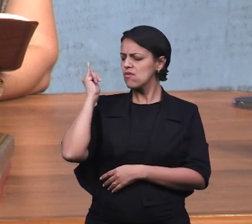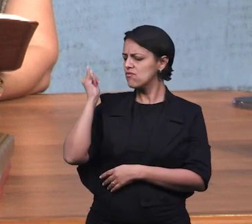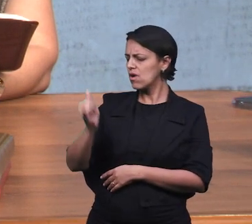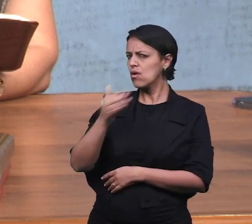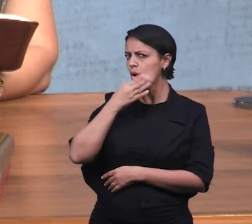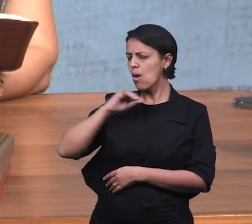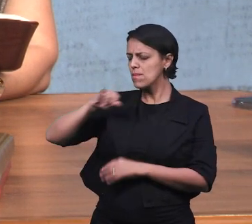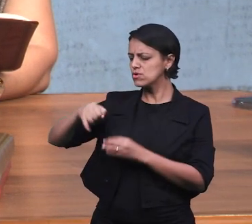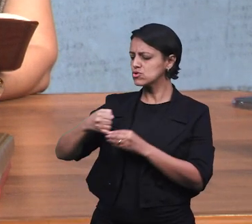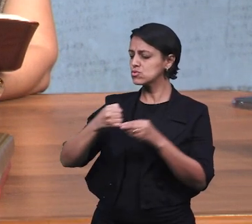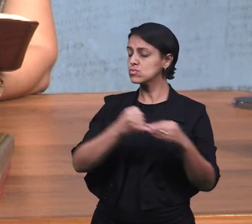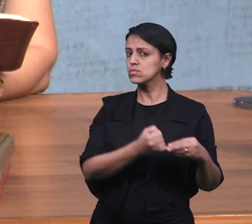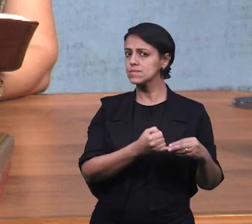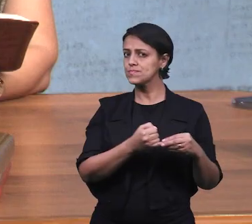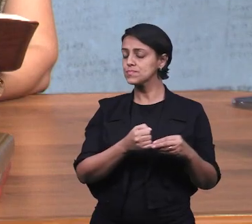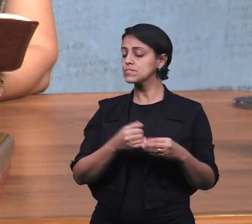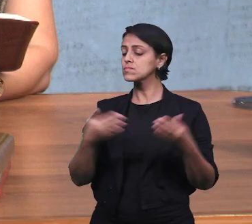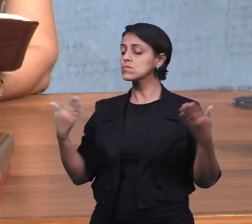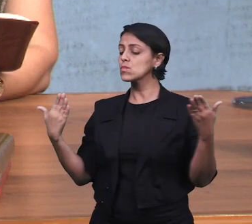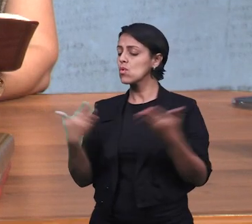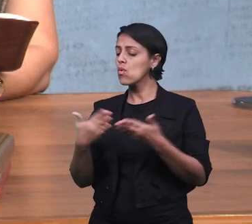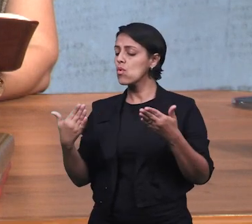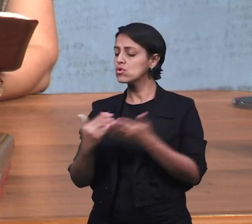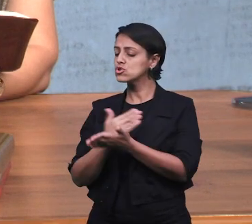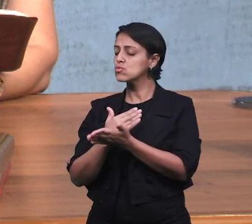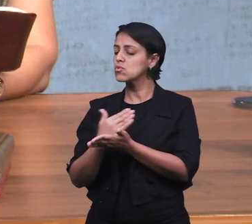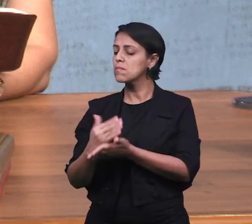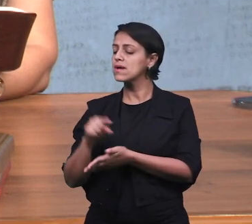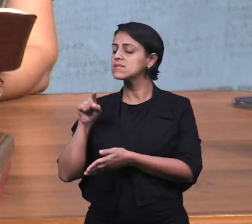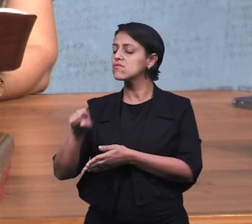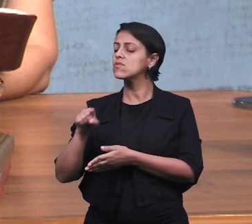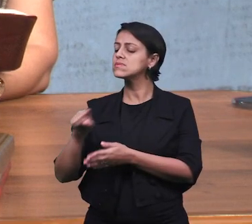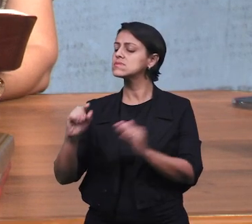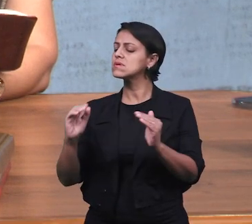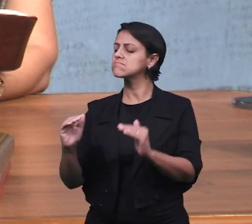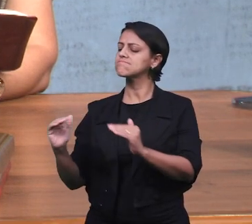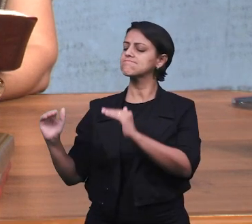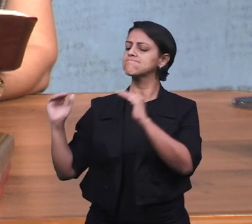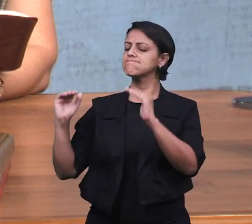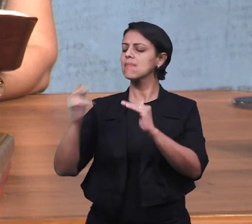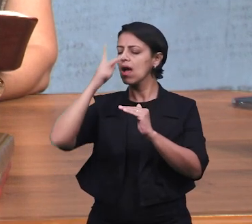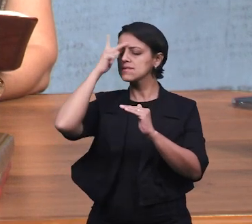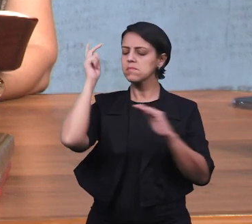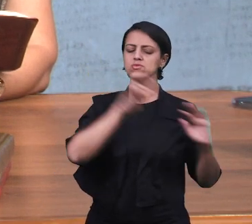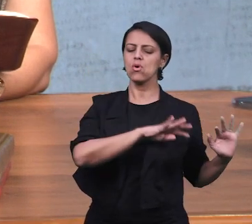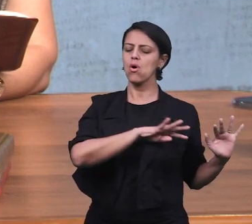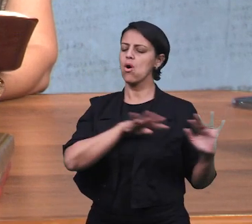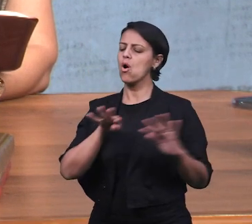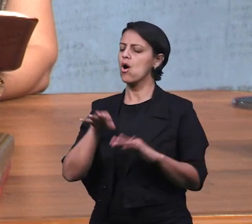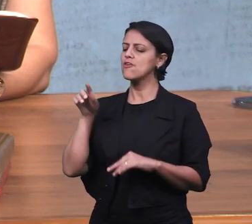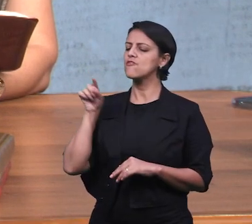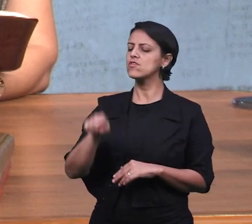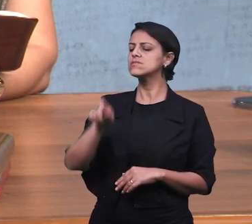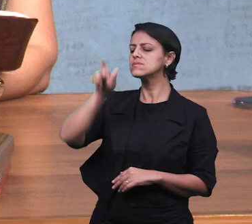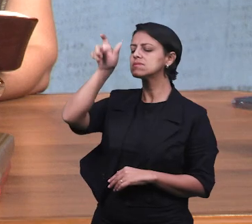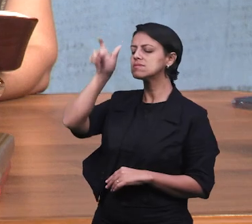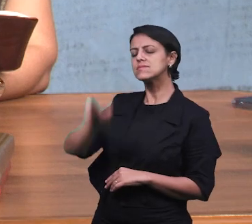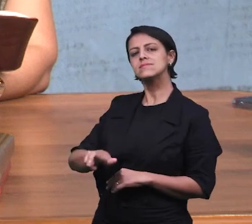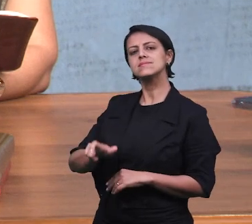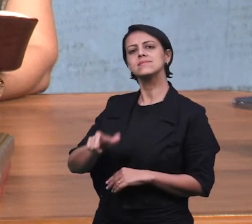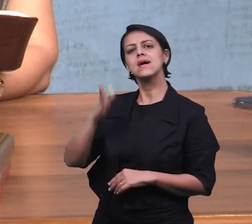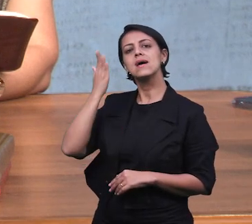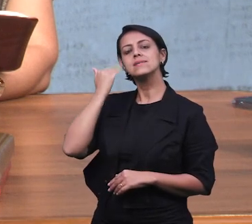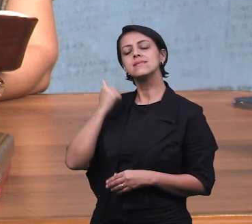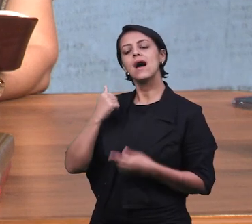dia começarei a engrandecer-te perante os olhos de todo Israel, para que saibam que